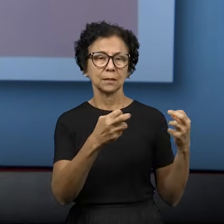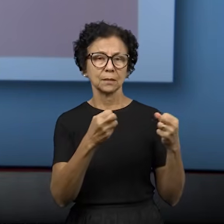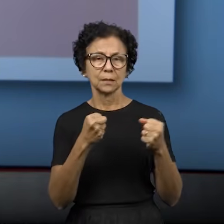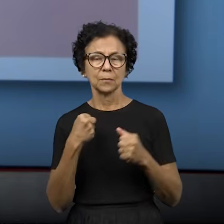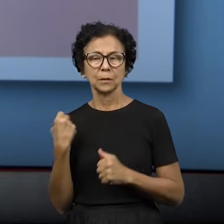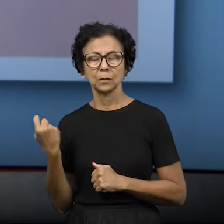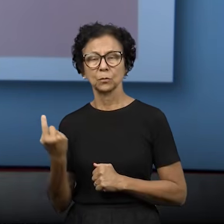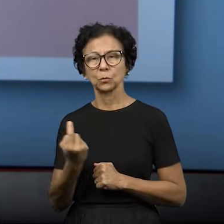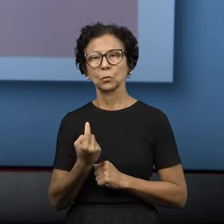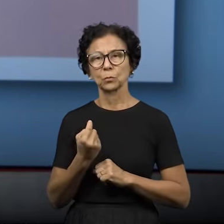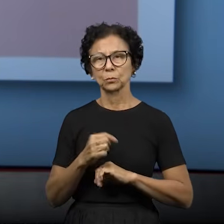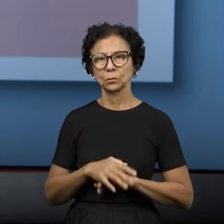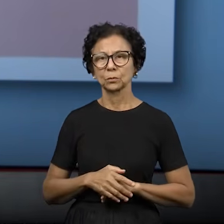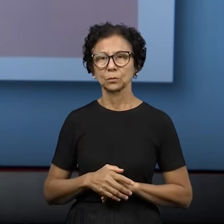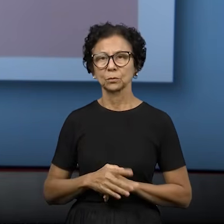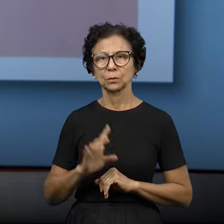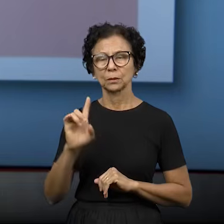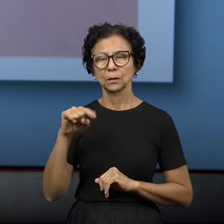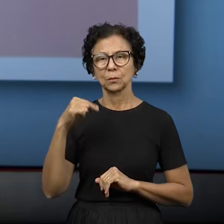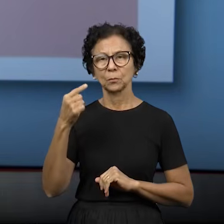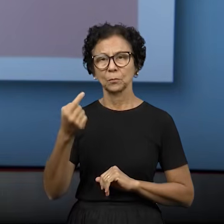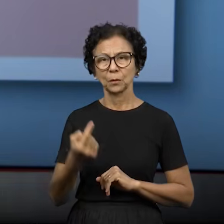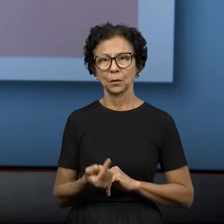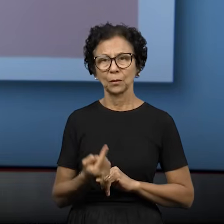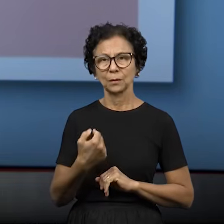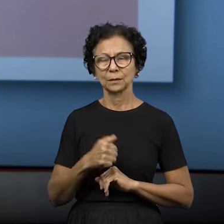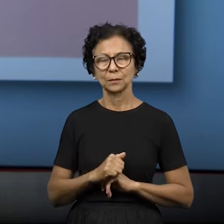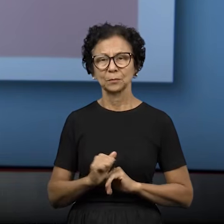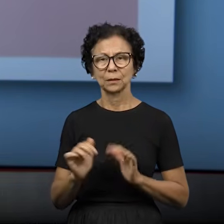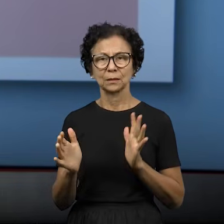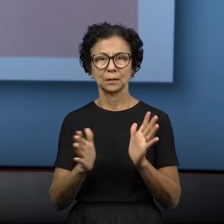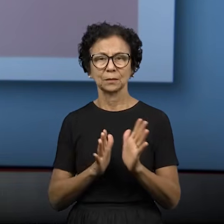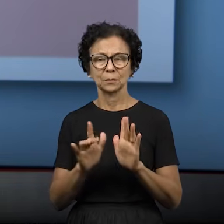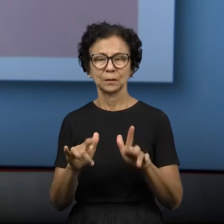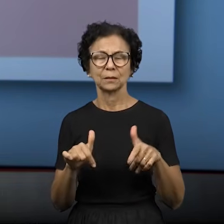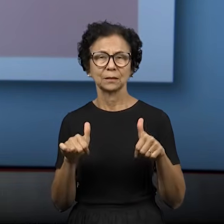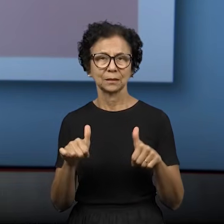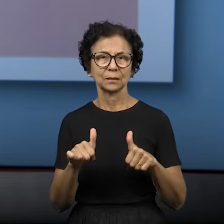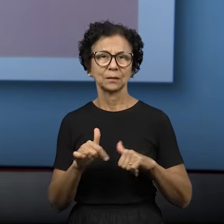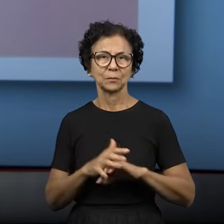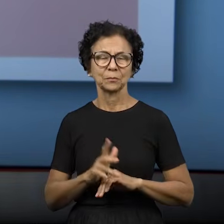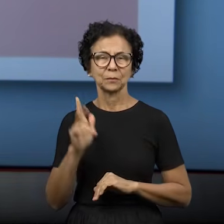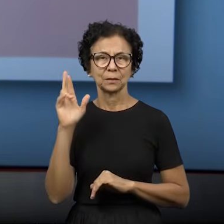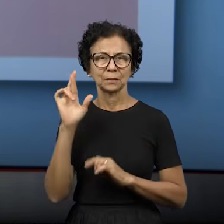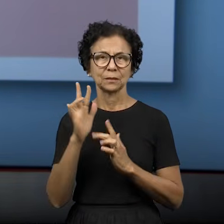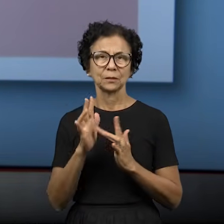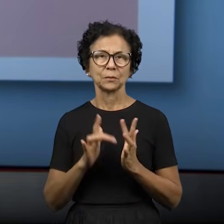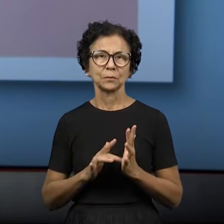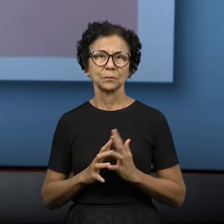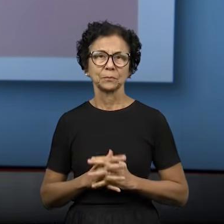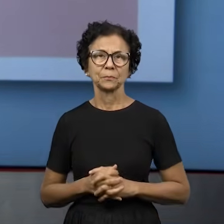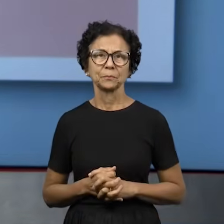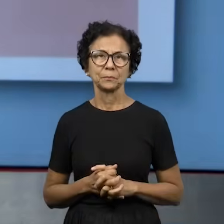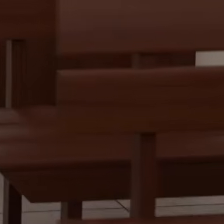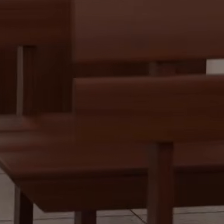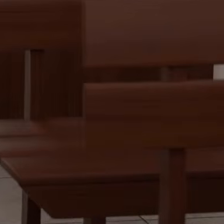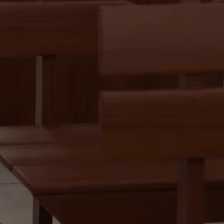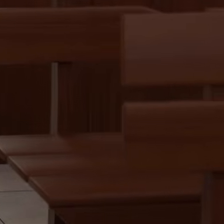os irmãos. Até o próximo episódio da Acessibilidade em Ação. A paz do Senhor.